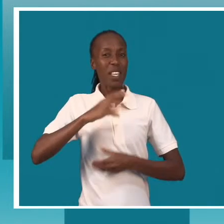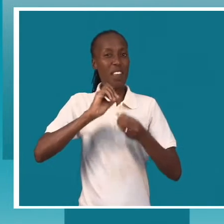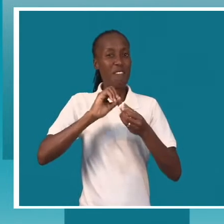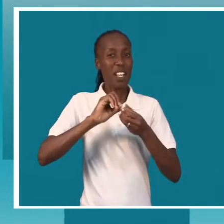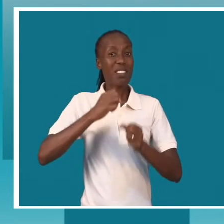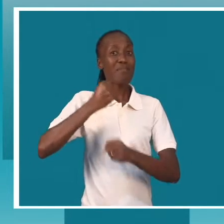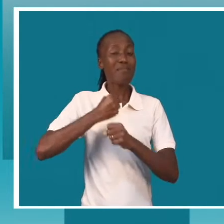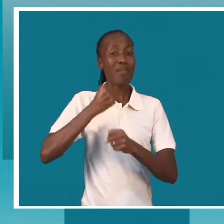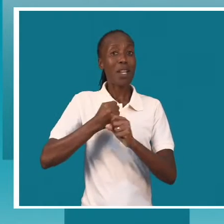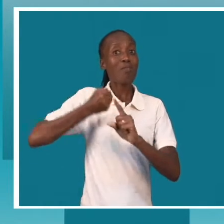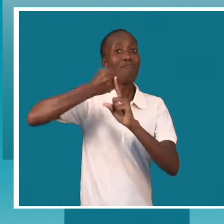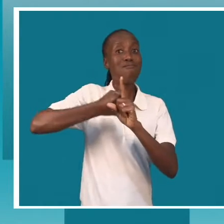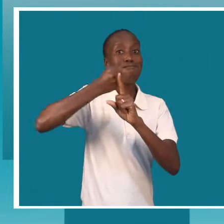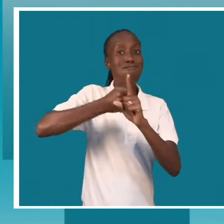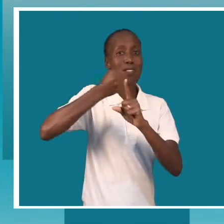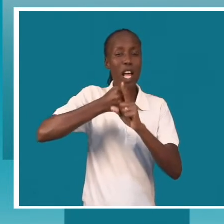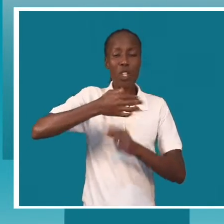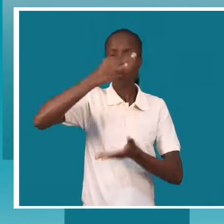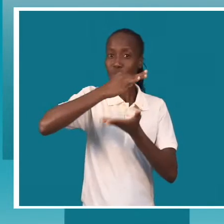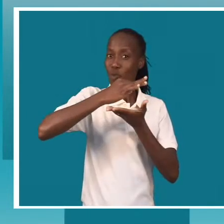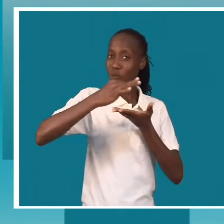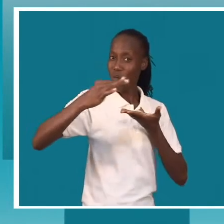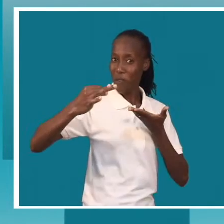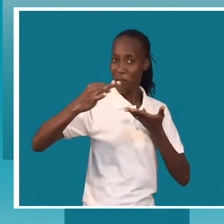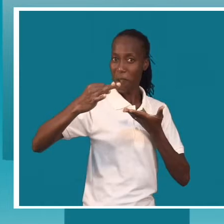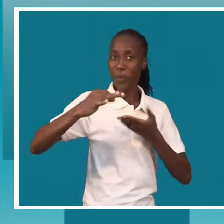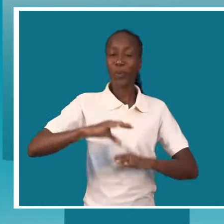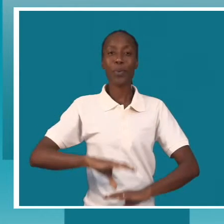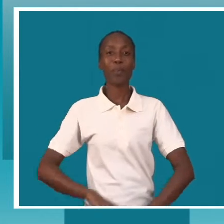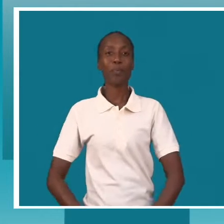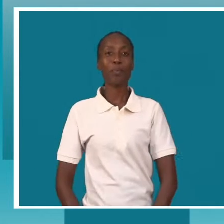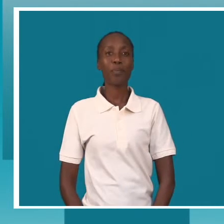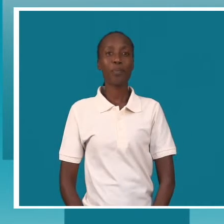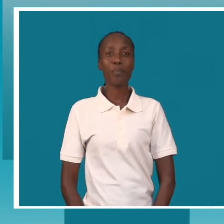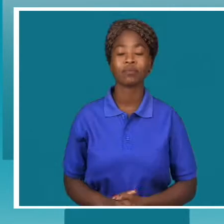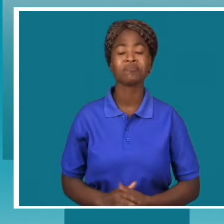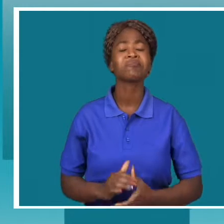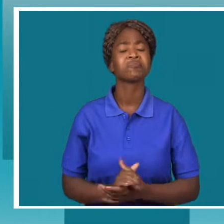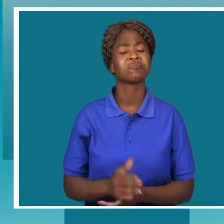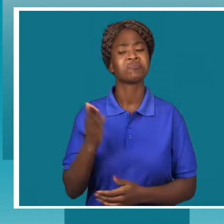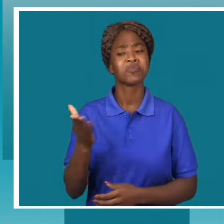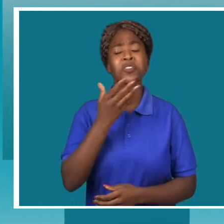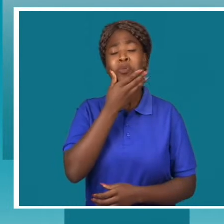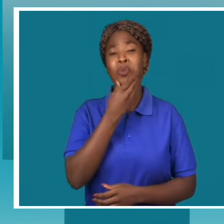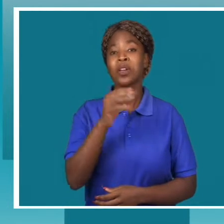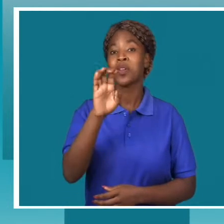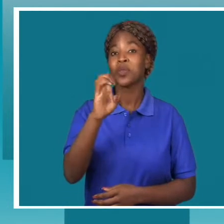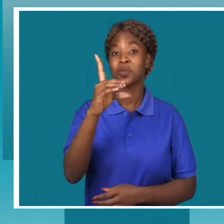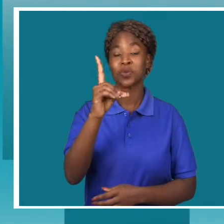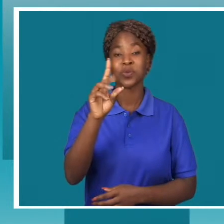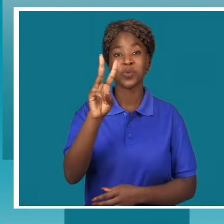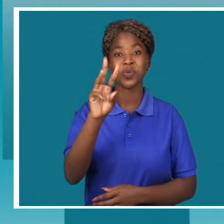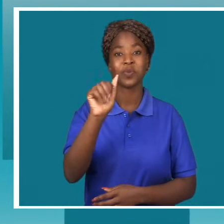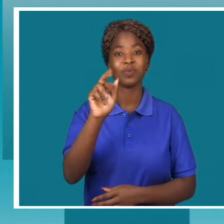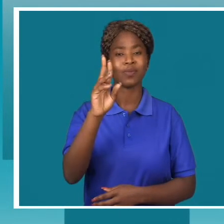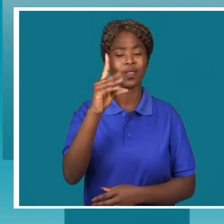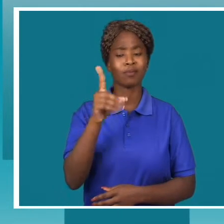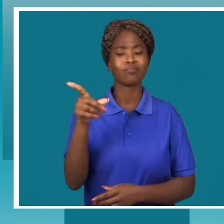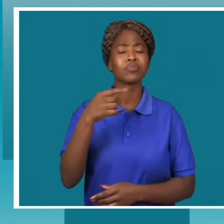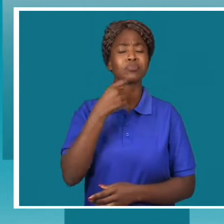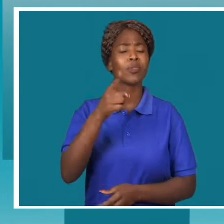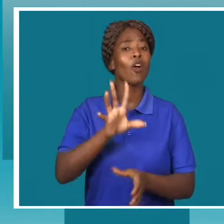têm feito um trabalho de advocacia fenomenal. De acordo com Edward, a inclusão efetiva